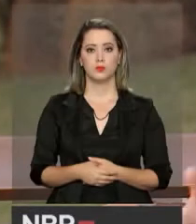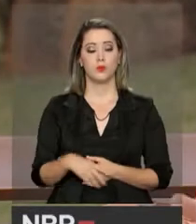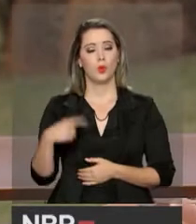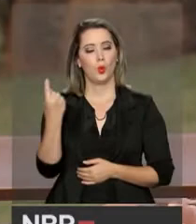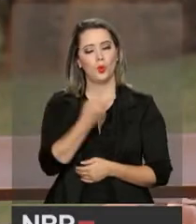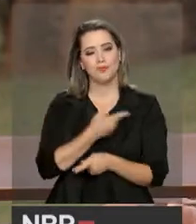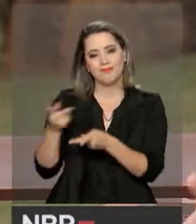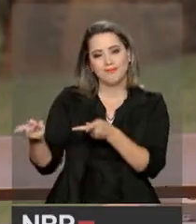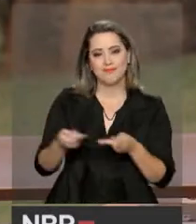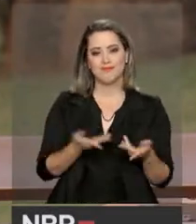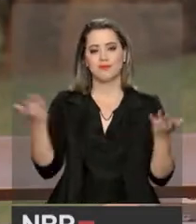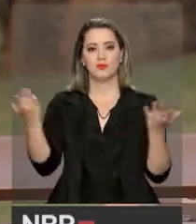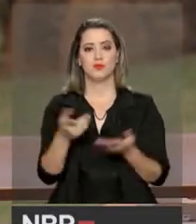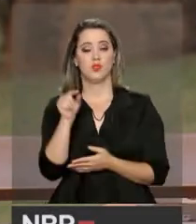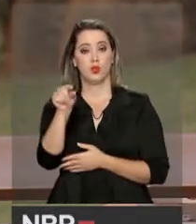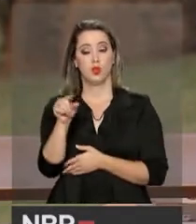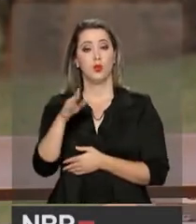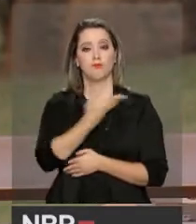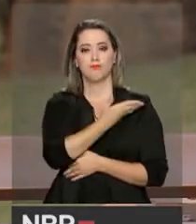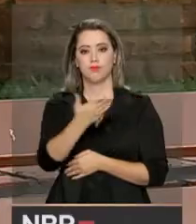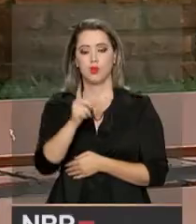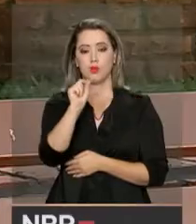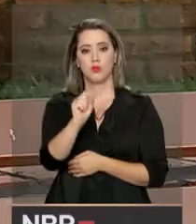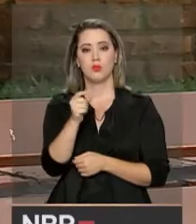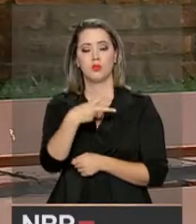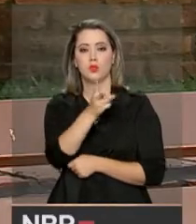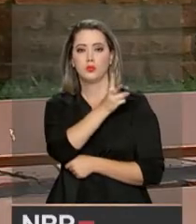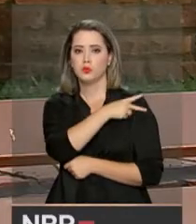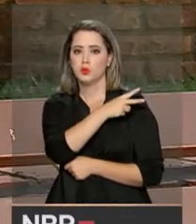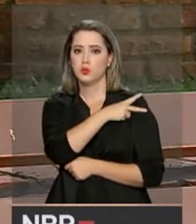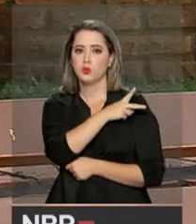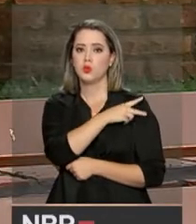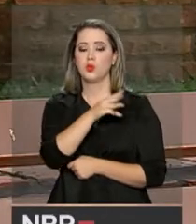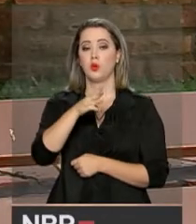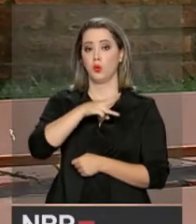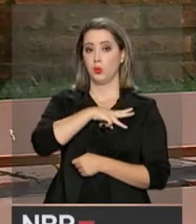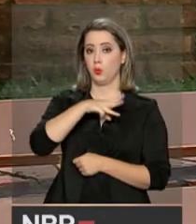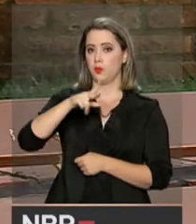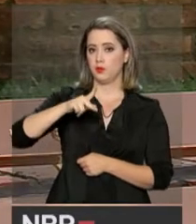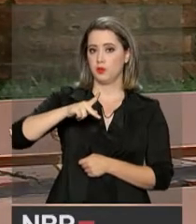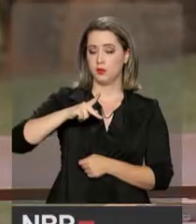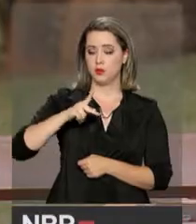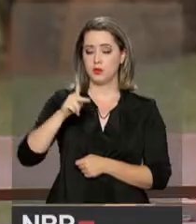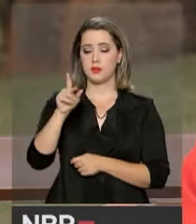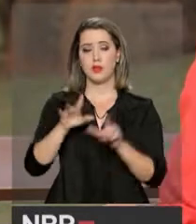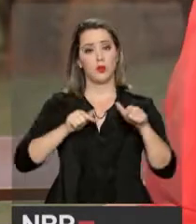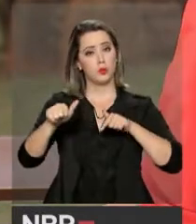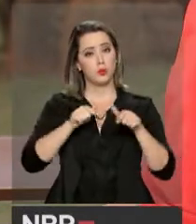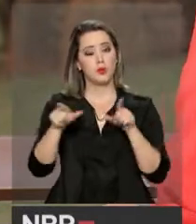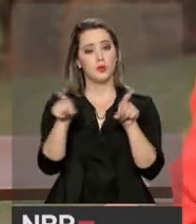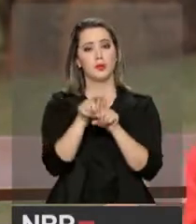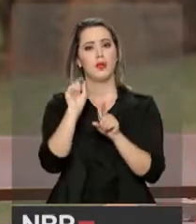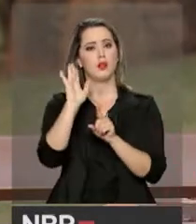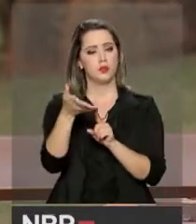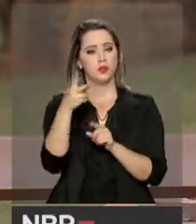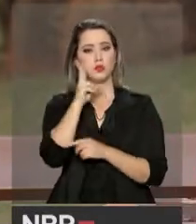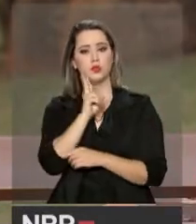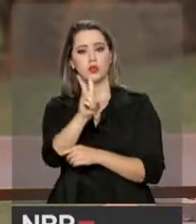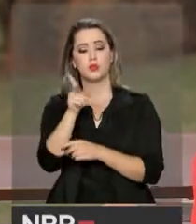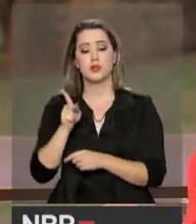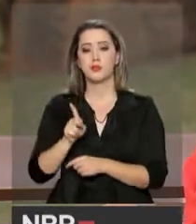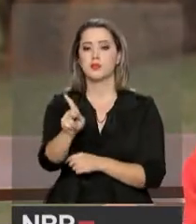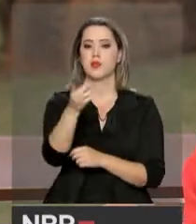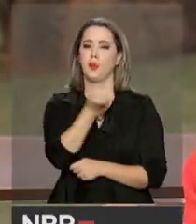Nosso convidado de hoje é o Jefferson Seidler, que é auditor fiscal do trabalho do Ministério do Trabalho, que já está bastante acostumado com